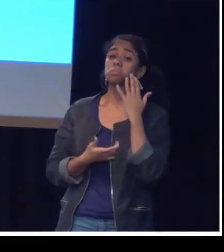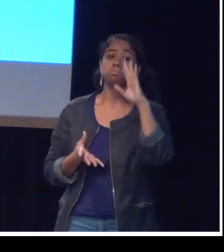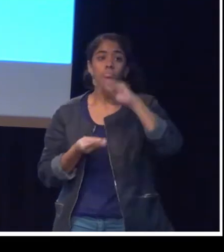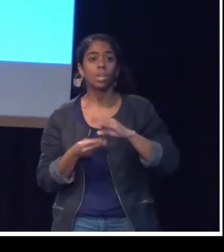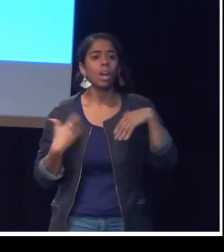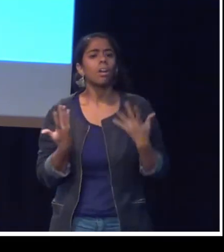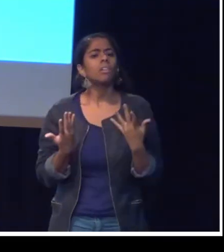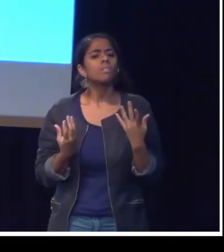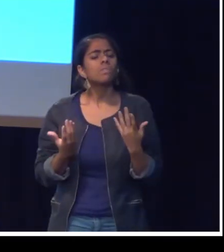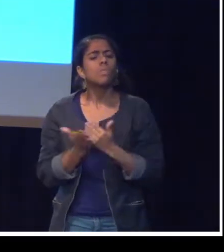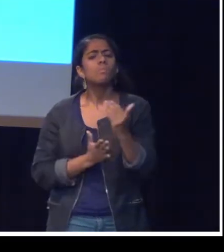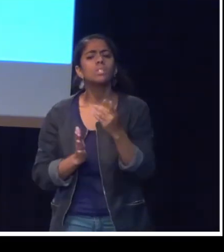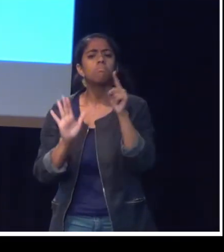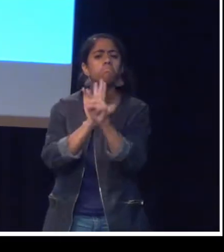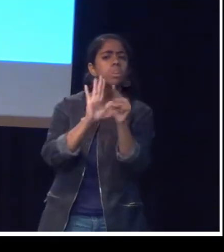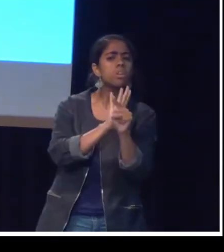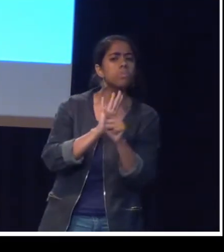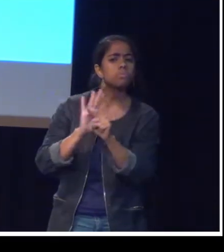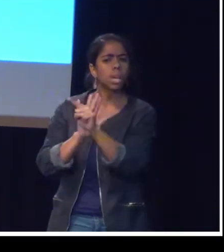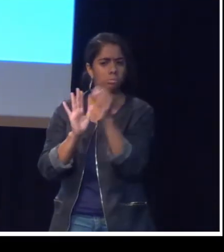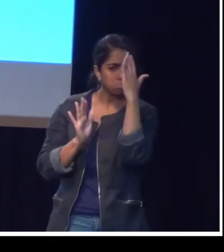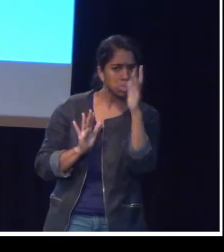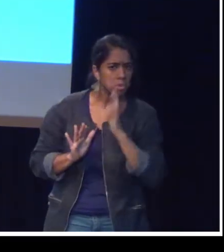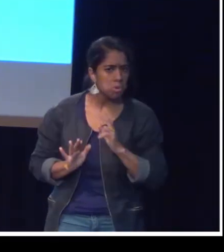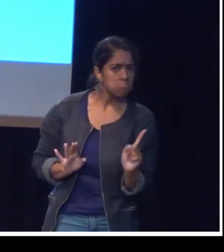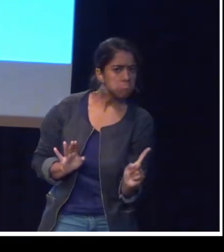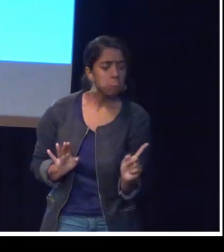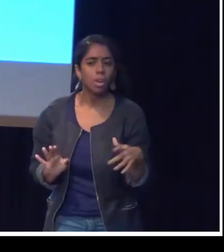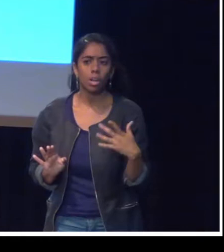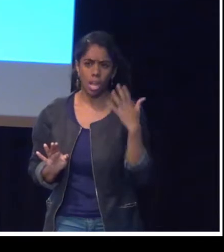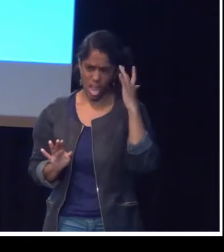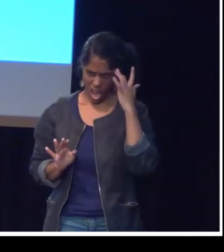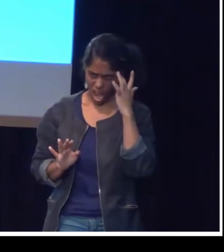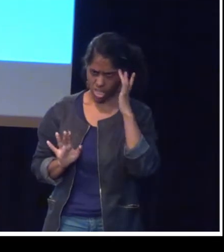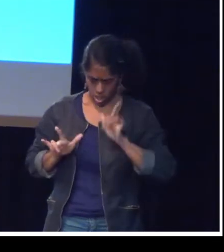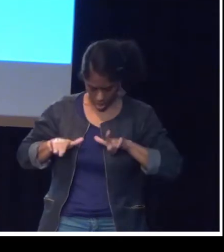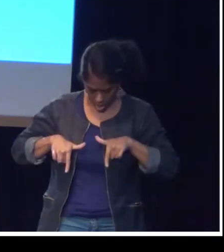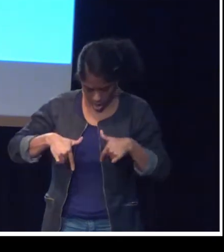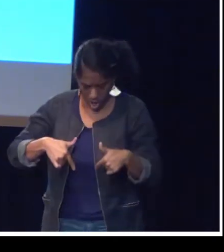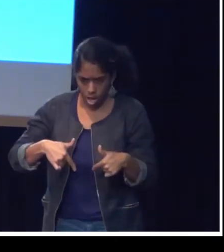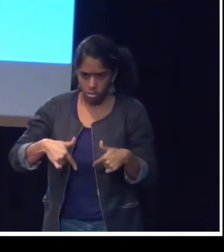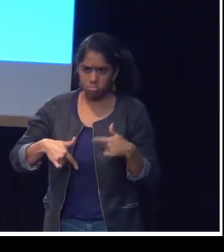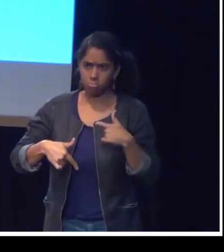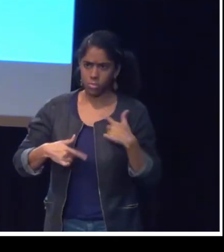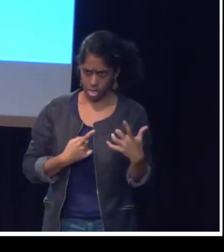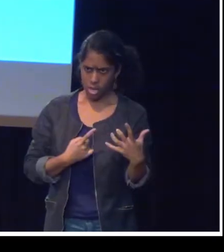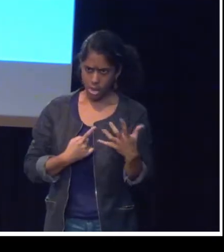gente saiba responder ou não. Será que as nossas atitudes influenciam nossas vidas e a vida do outro?